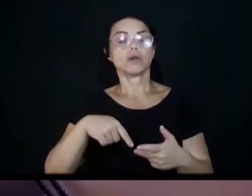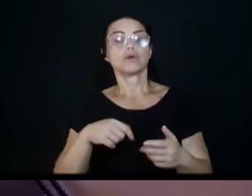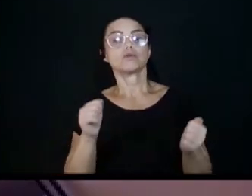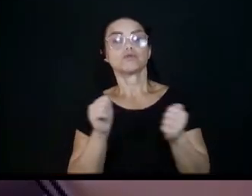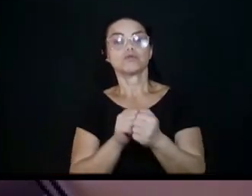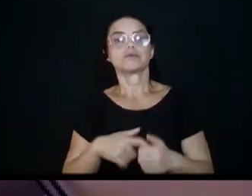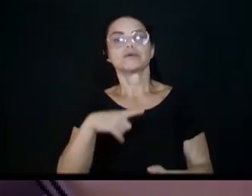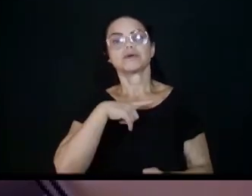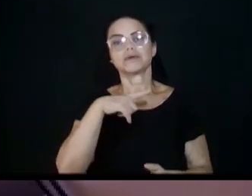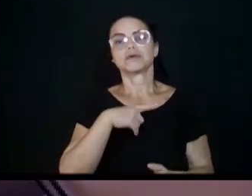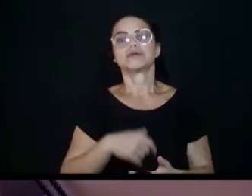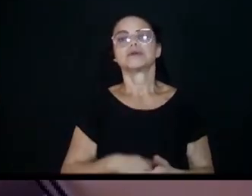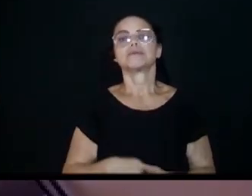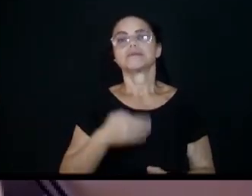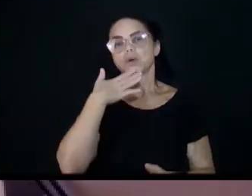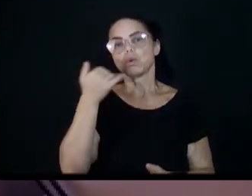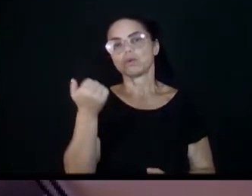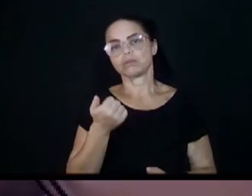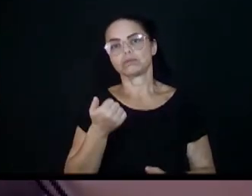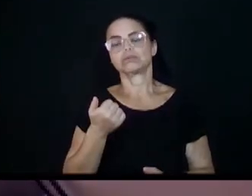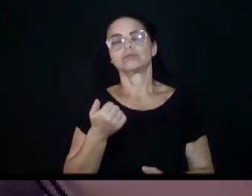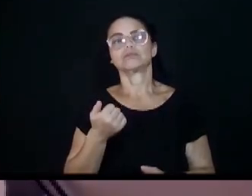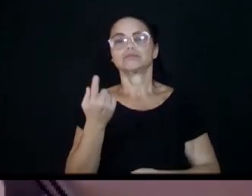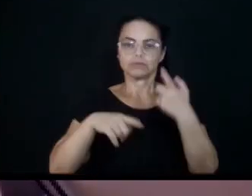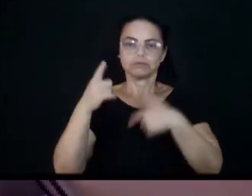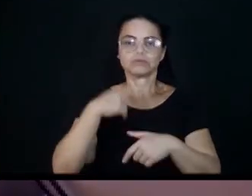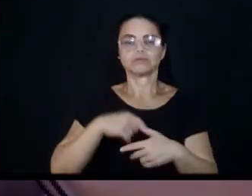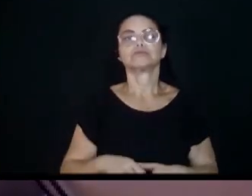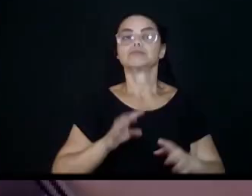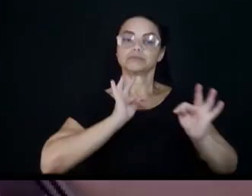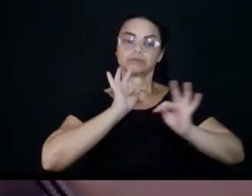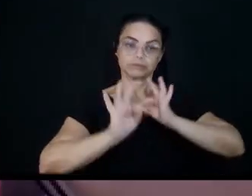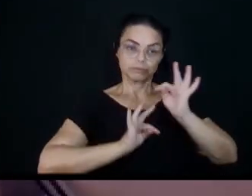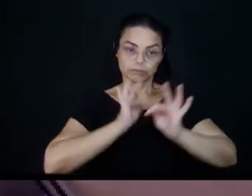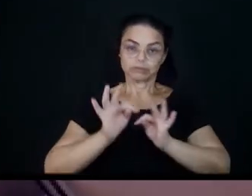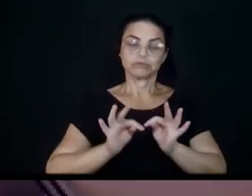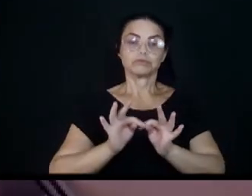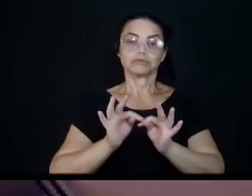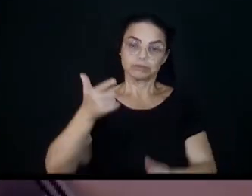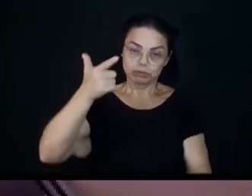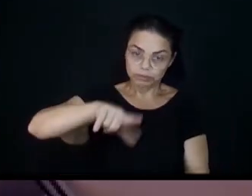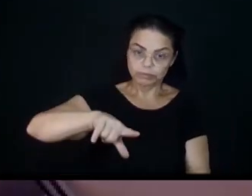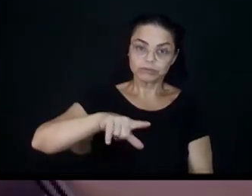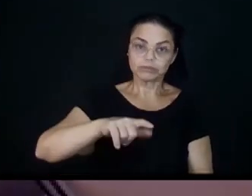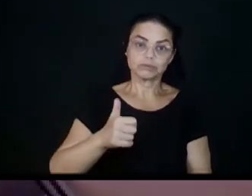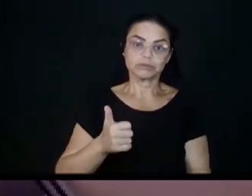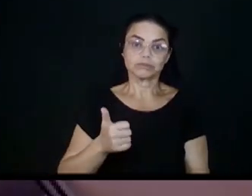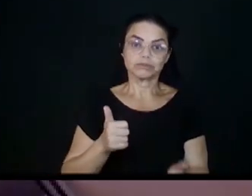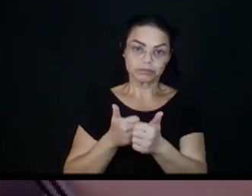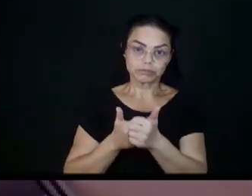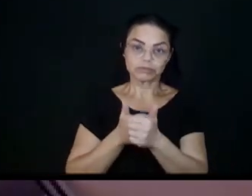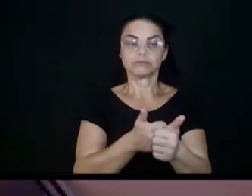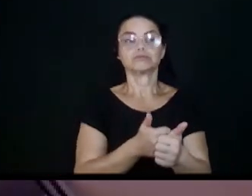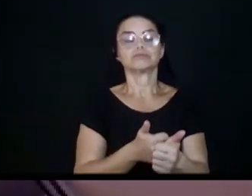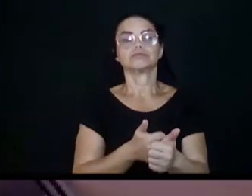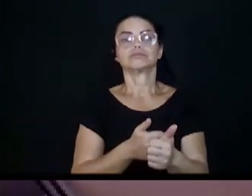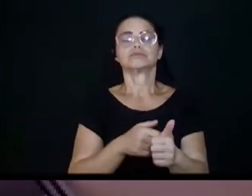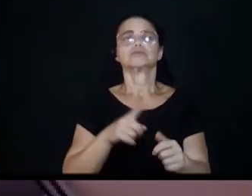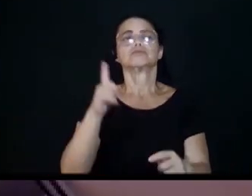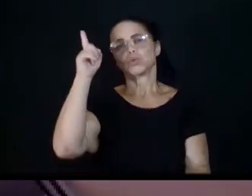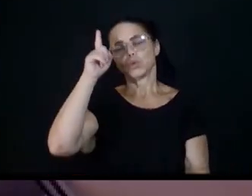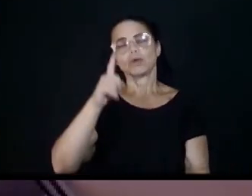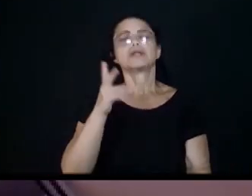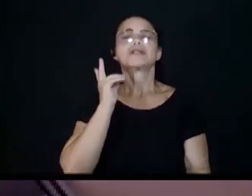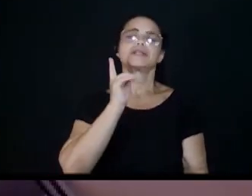chance de ter um sucesso no seu tratamento. Mas, repito, acompanhando, fazendo consultas periódicas, sabendo como é que